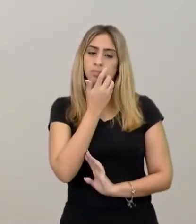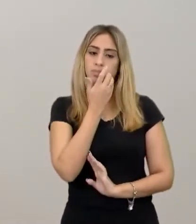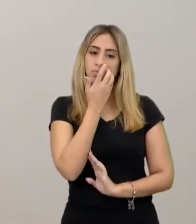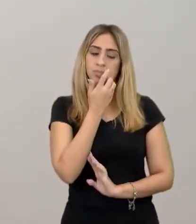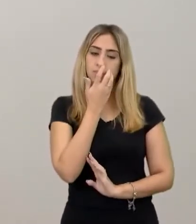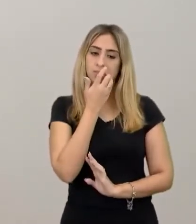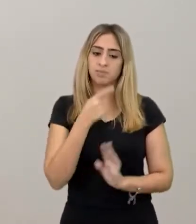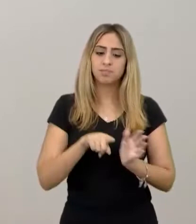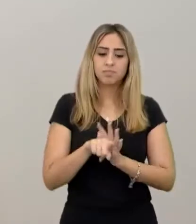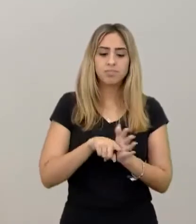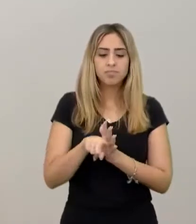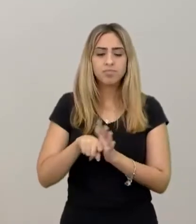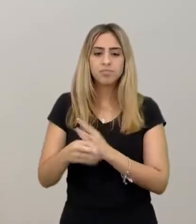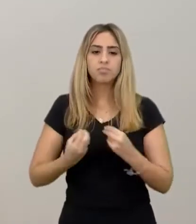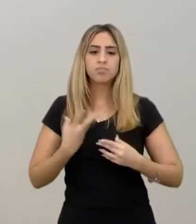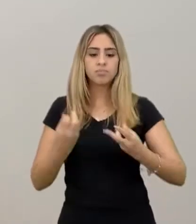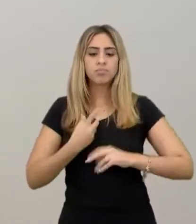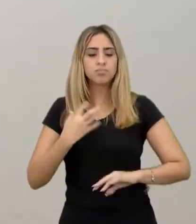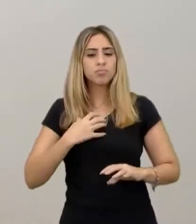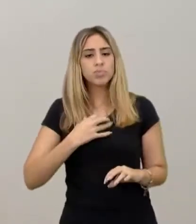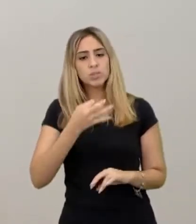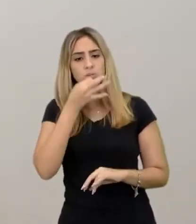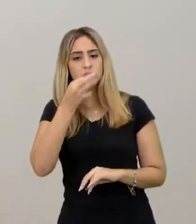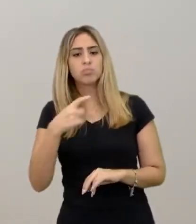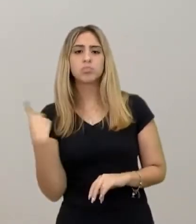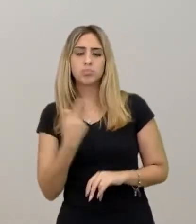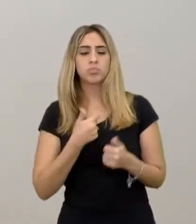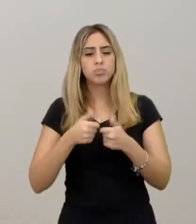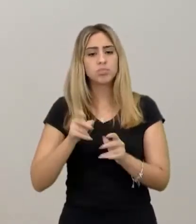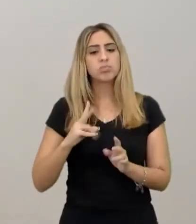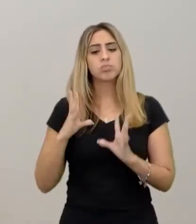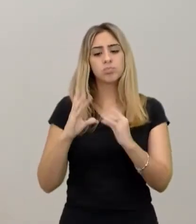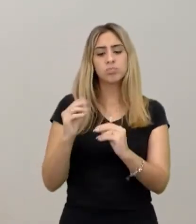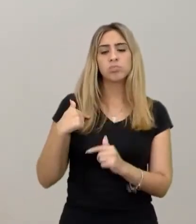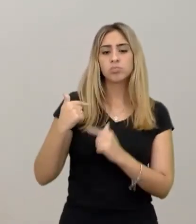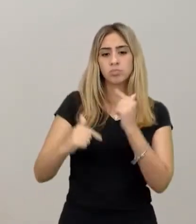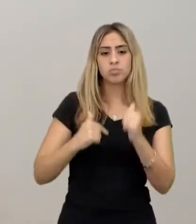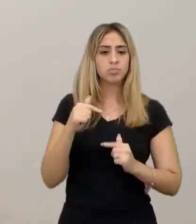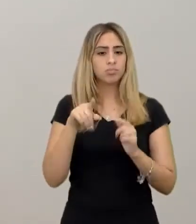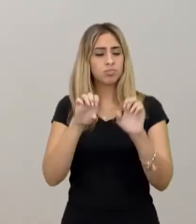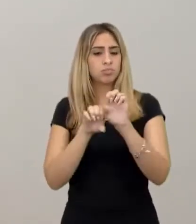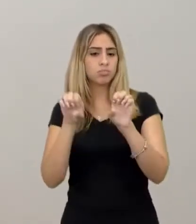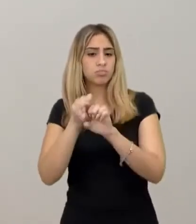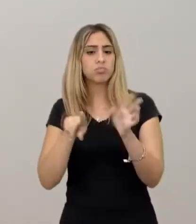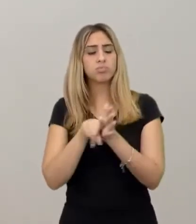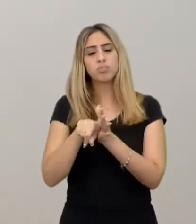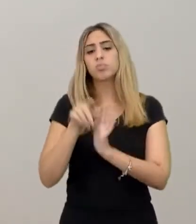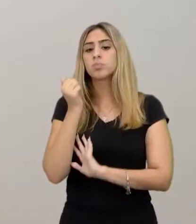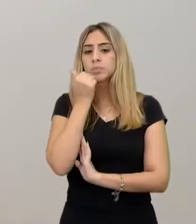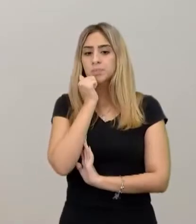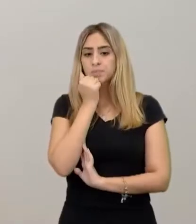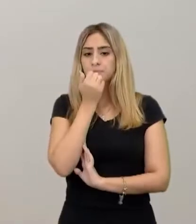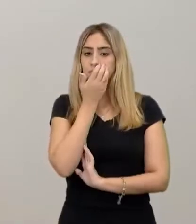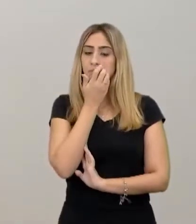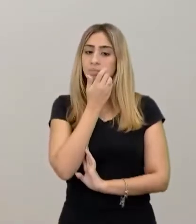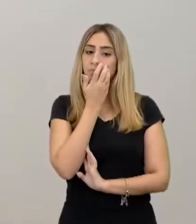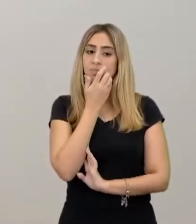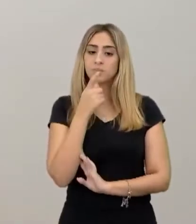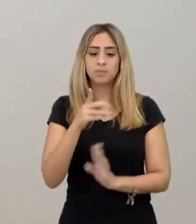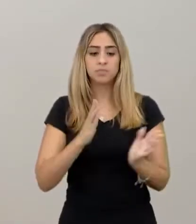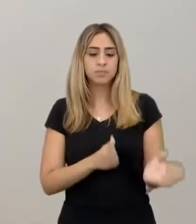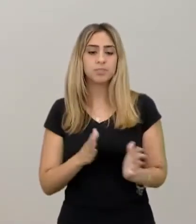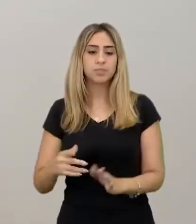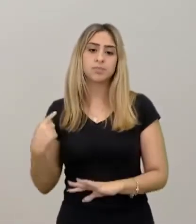aí para levantar dados de maneira crítica. Então, nós estamos todos trabalhando esse eixo investigação científica. E aí, na